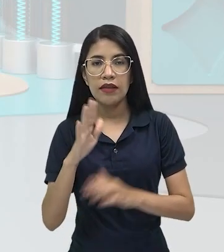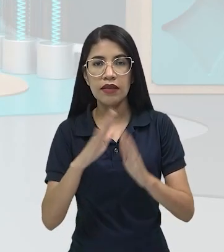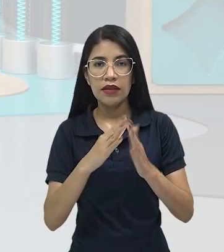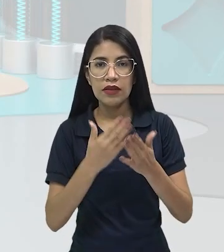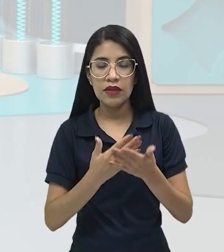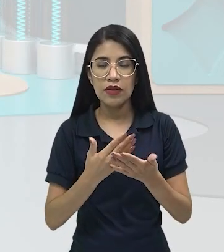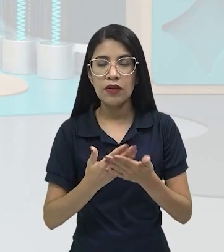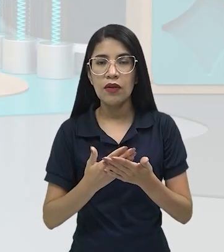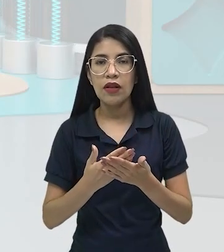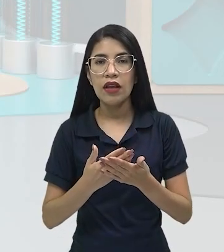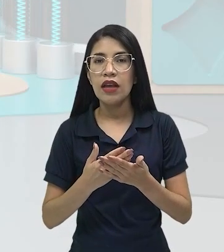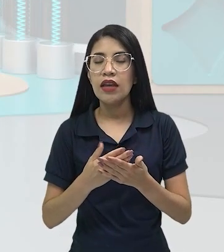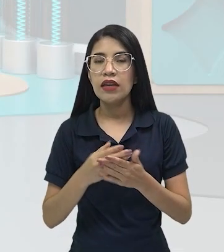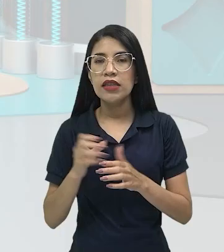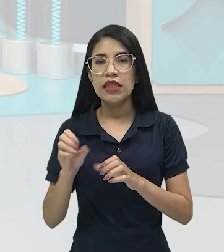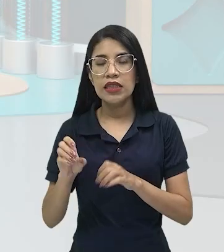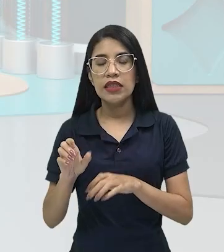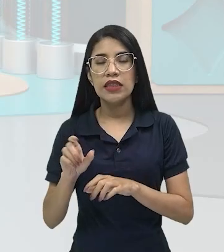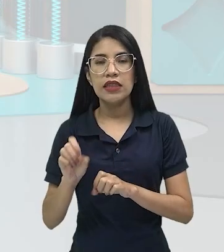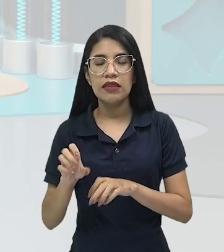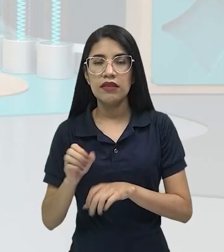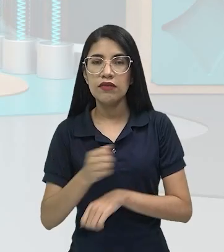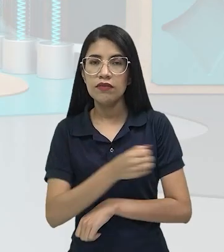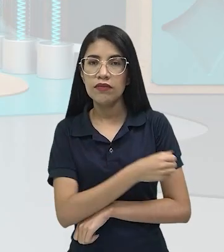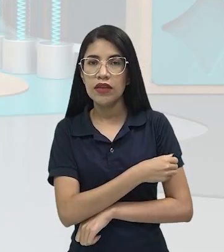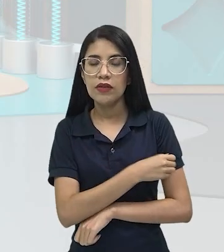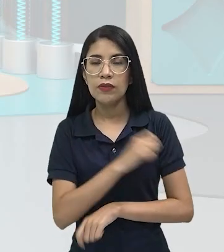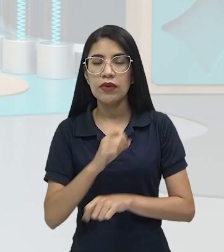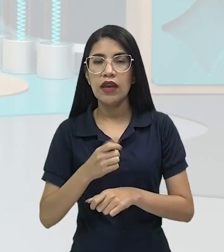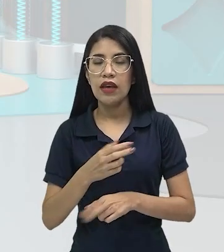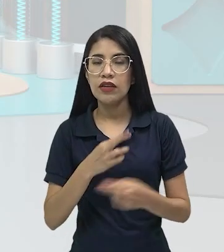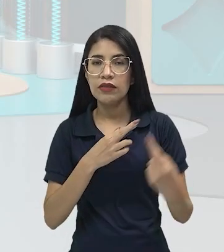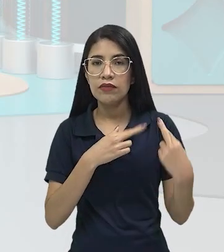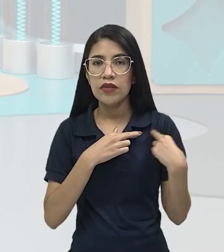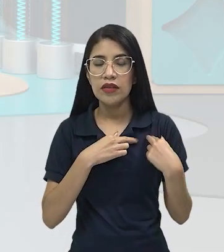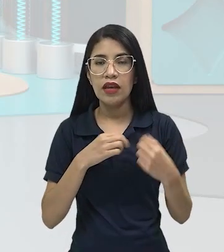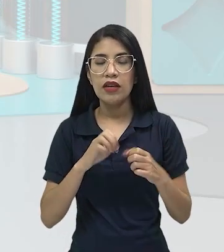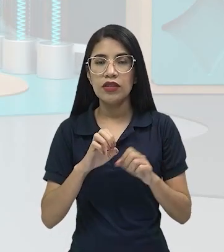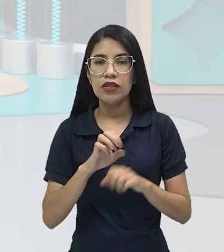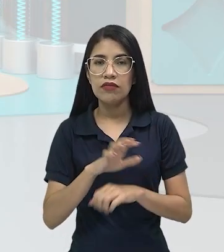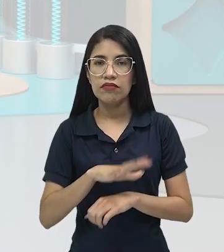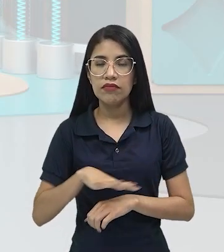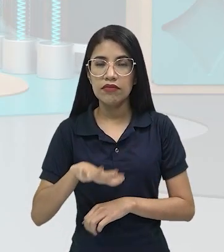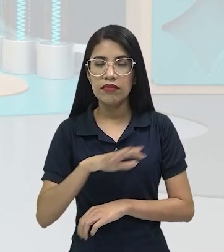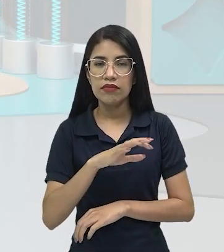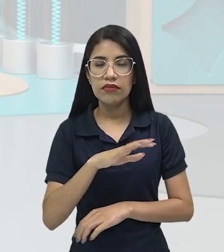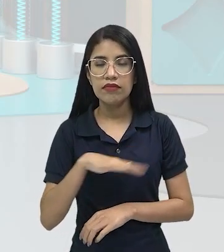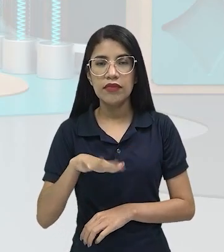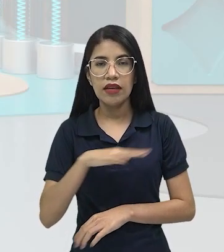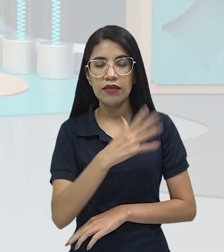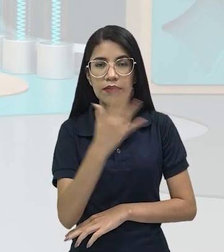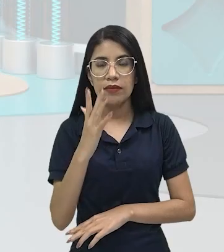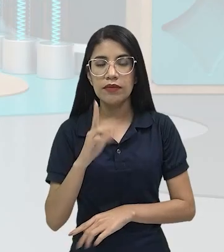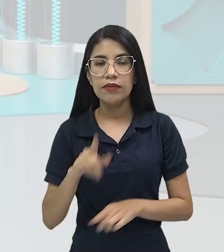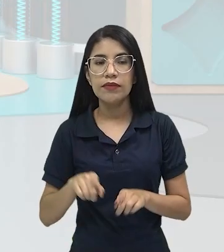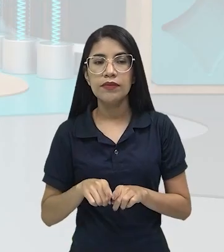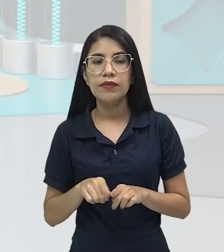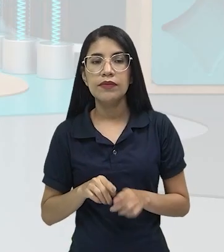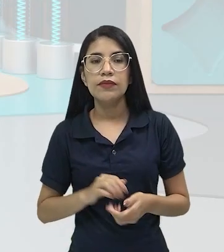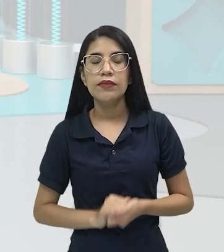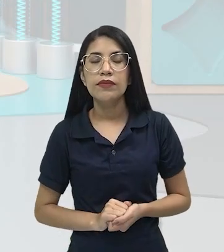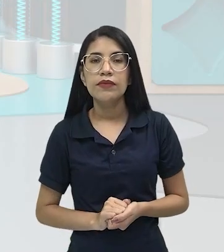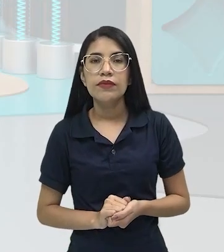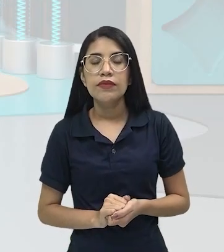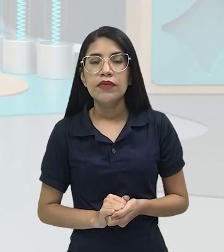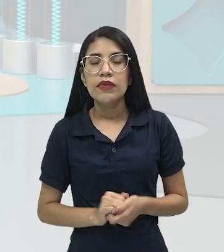nos alunos o senso de responsabilidade ecológica. Aqui nós temos o verbo despertar, seguido por preparando, que nós temos um verbo aí no